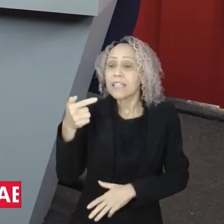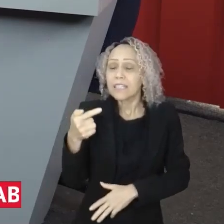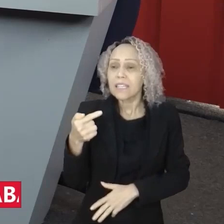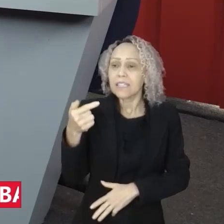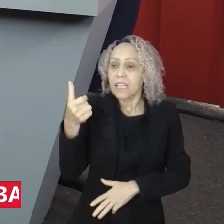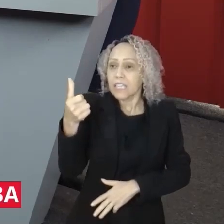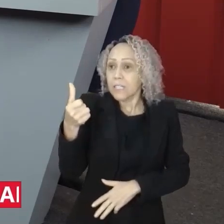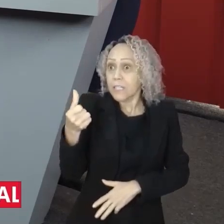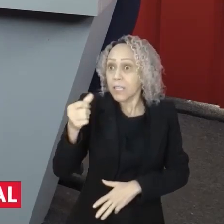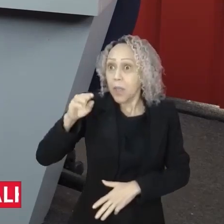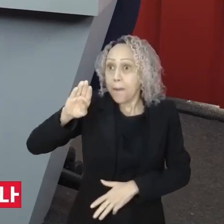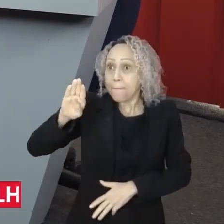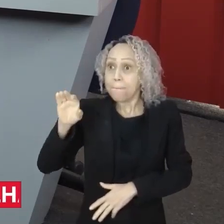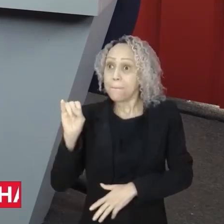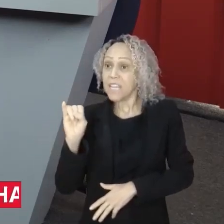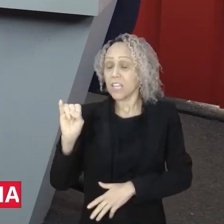safra